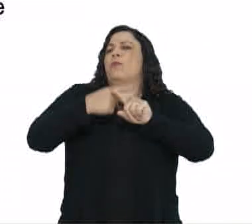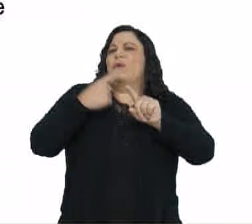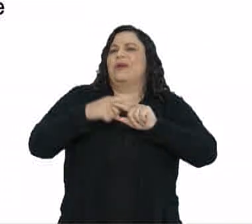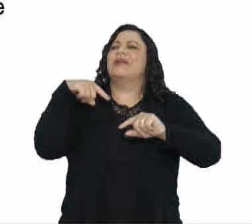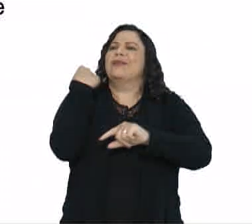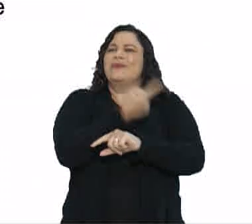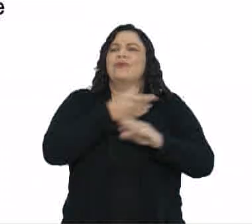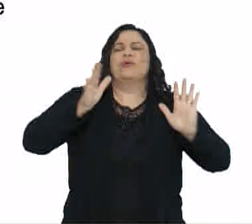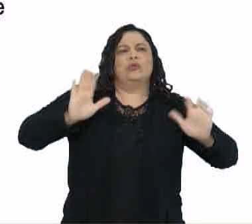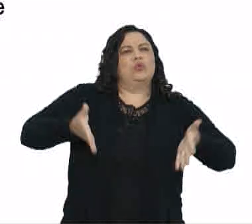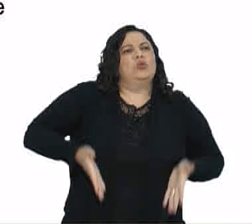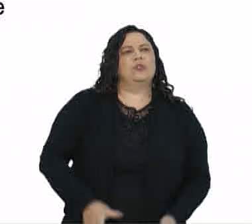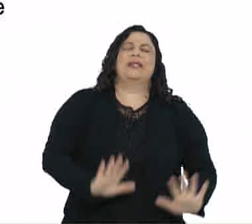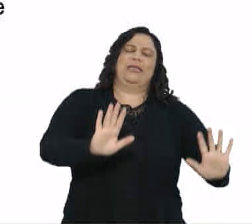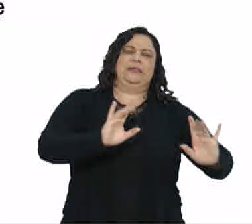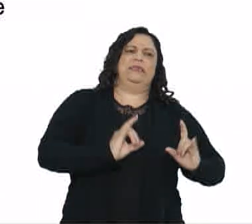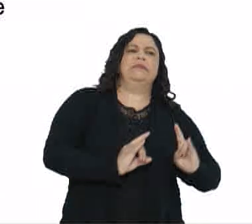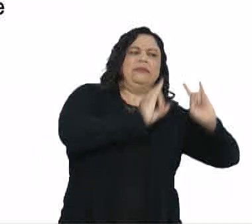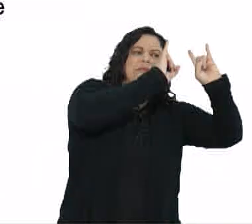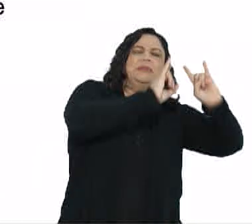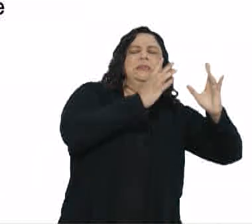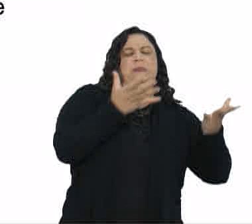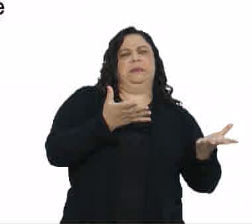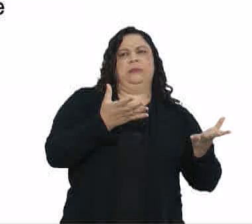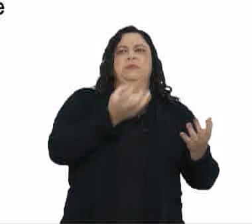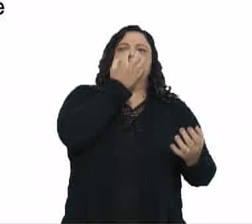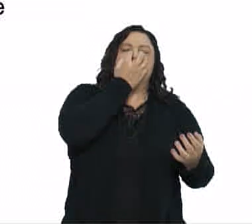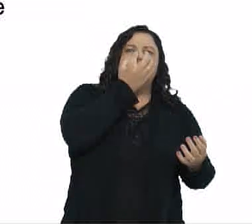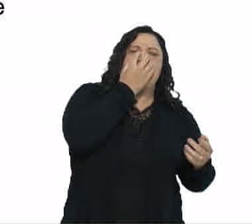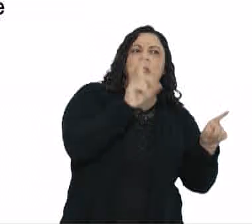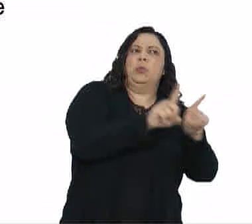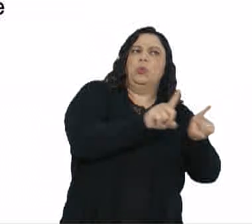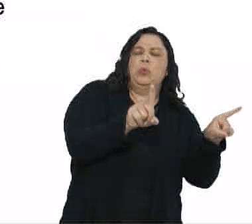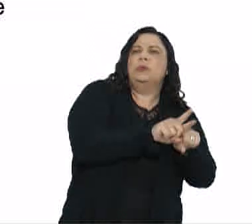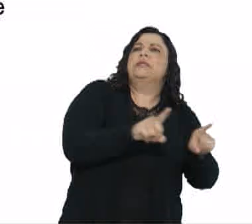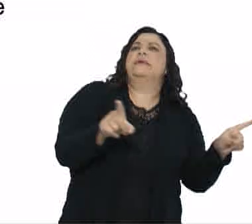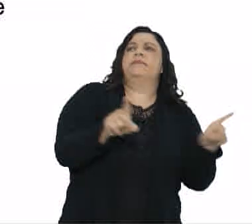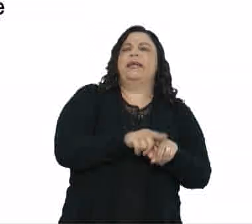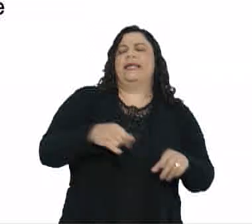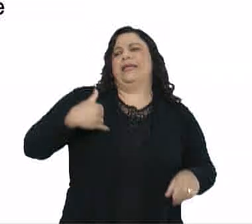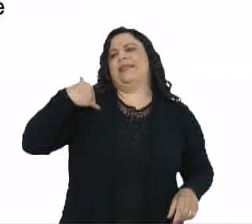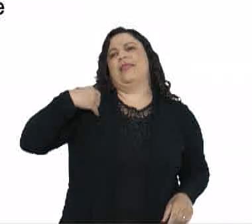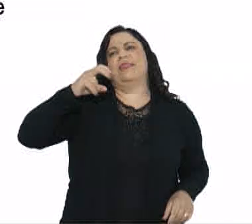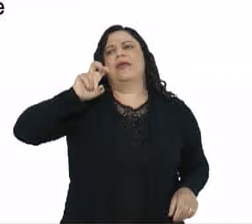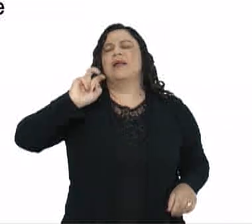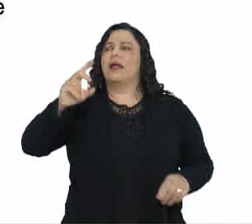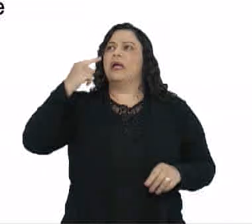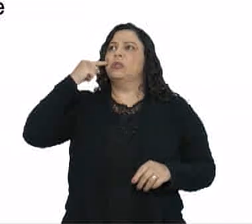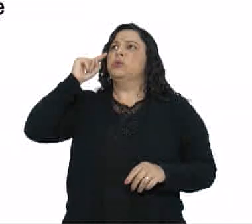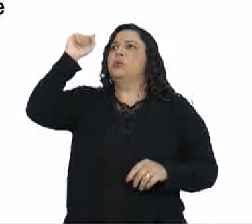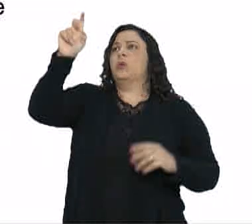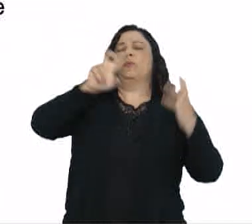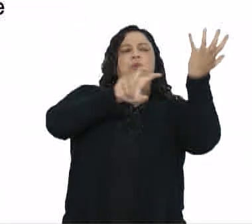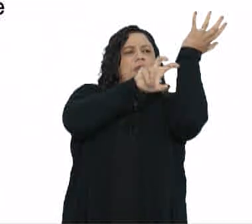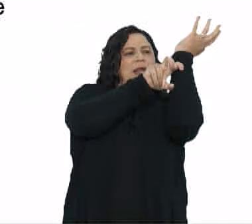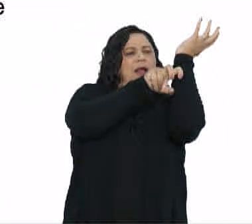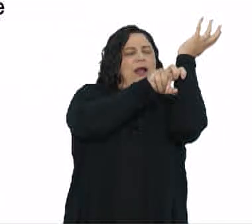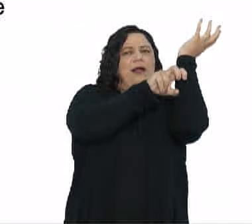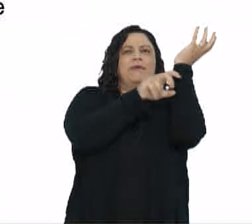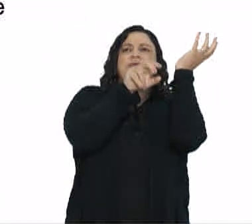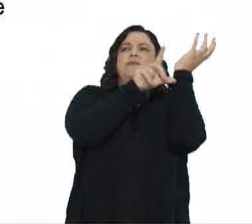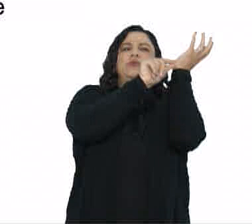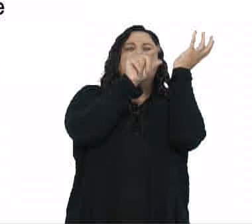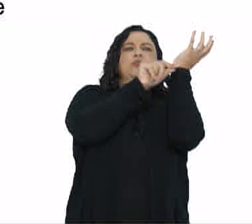em apartamento e até os 5 anos de idade, sempre que via um passarinho numa árvore, eu gritava,